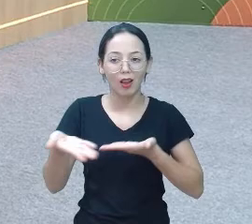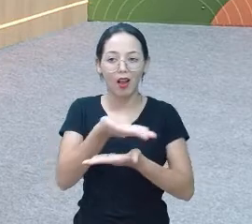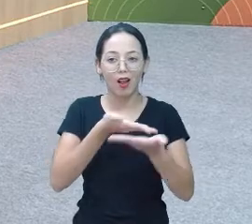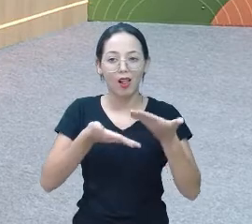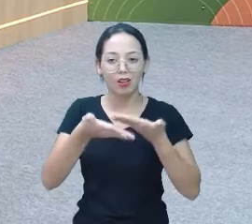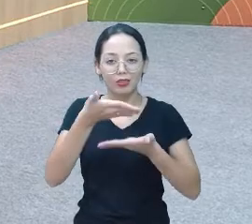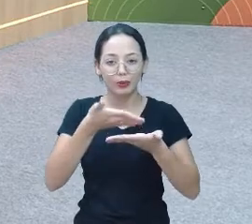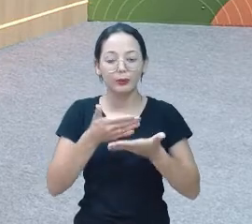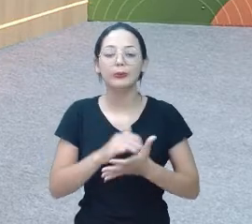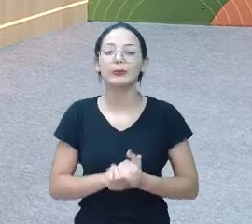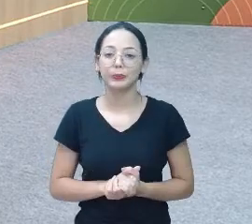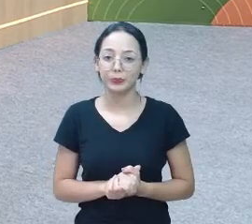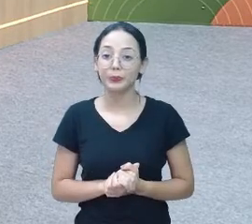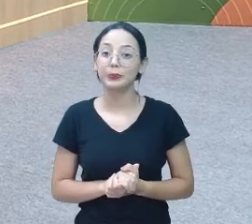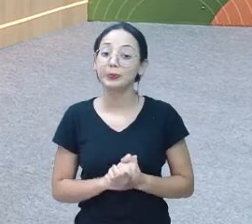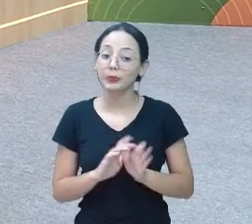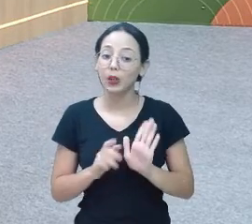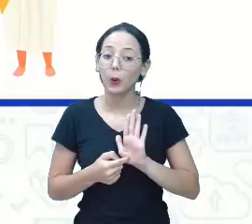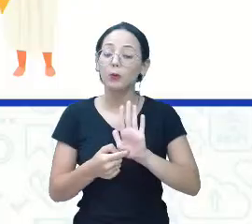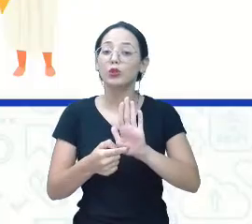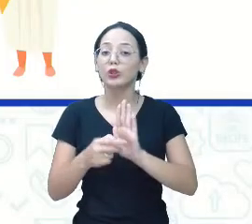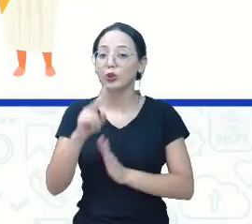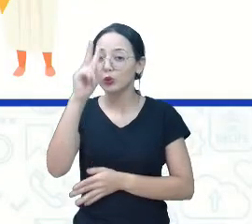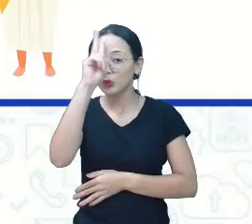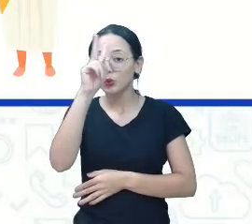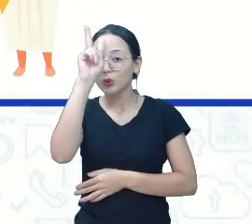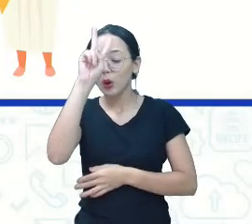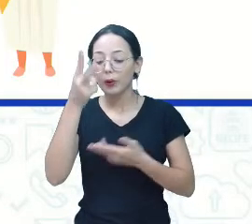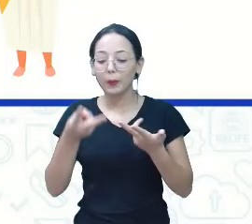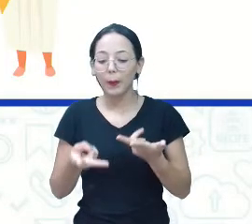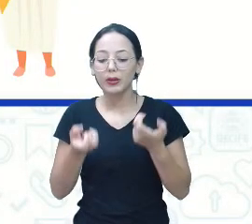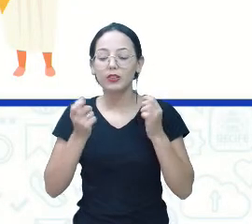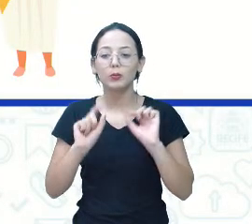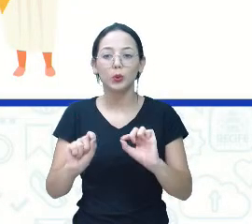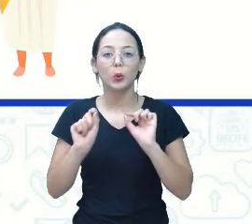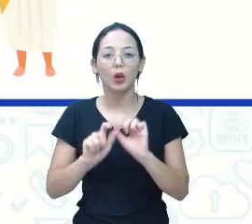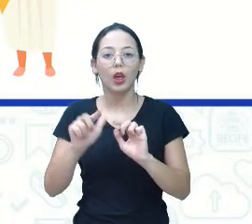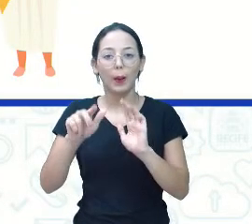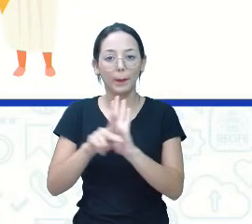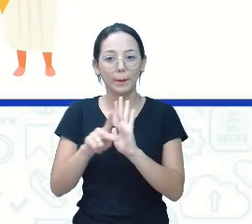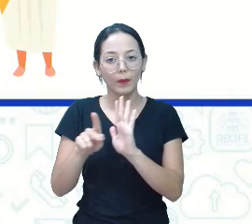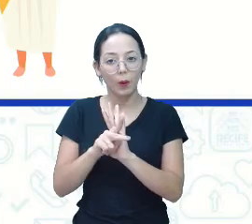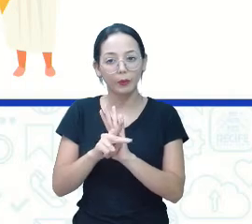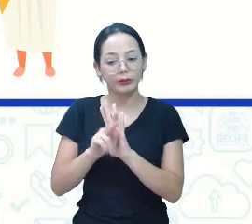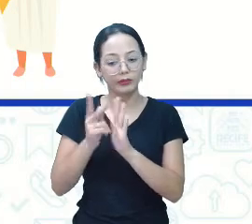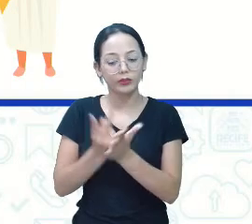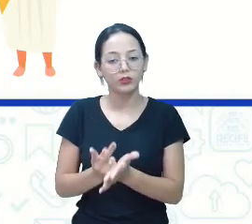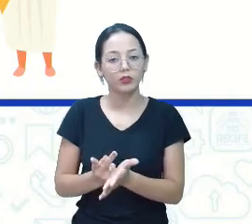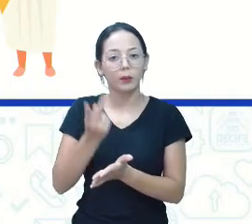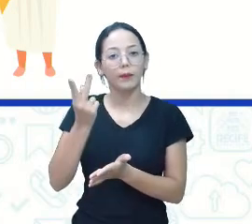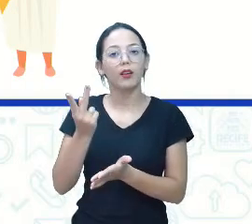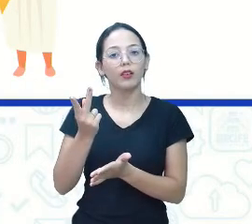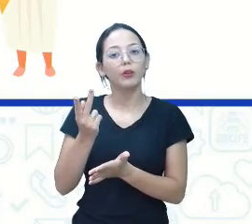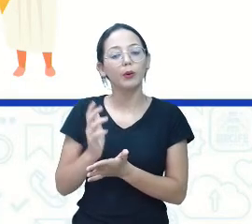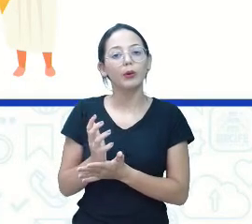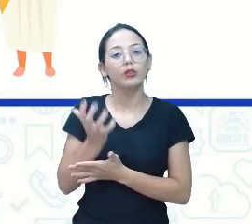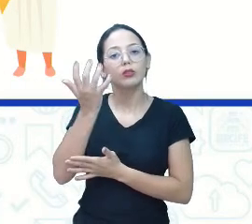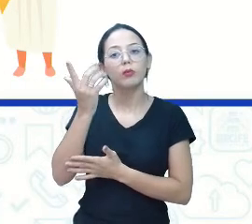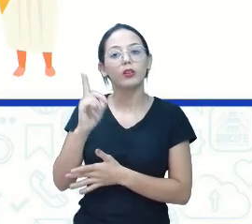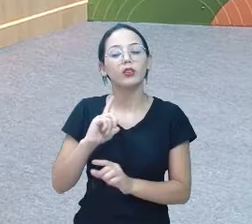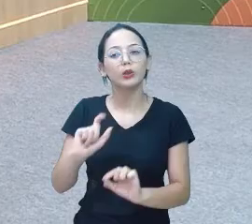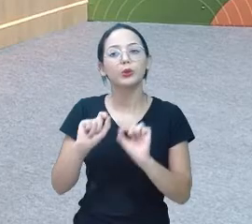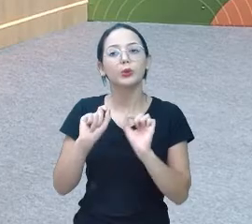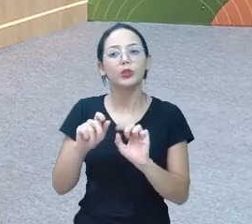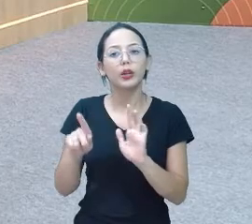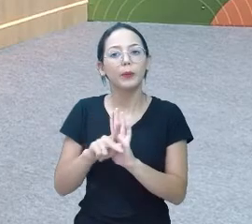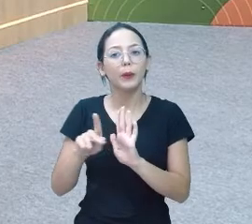que trazendo um pouco aí de história, a gente vai perceber que nesse evento, nesse episódio, estamos partindo